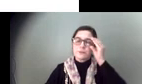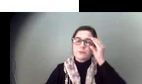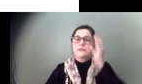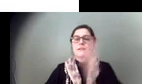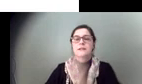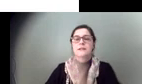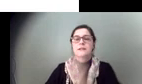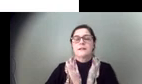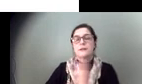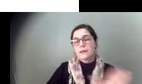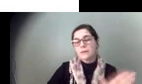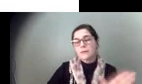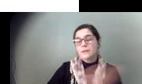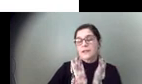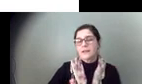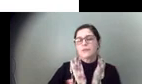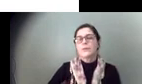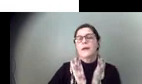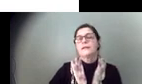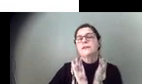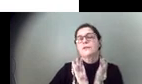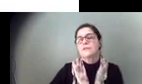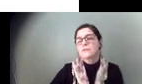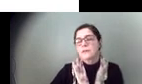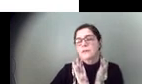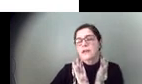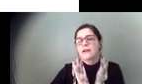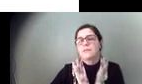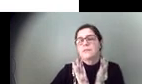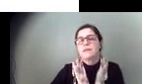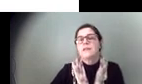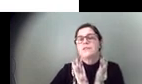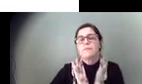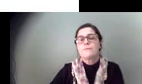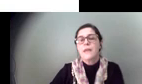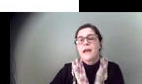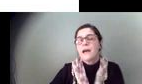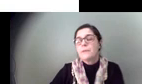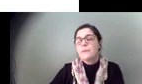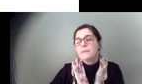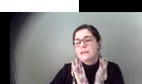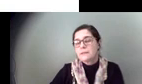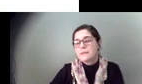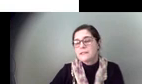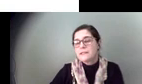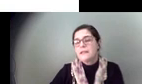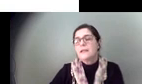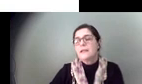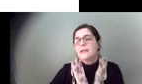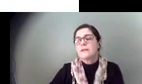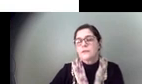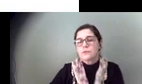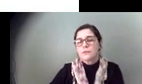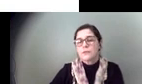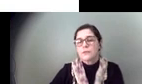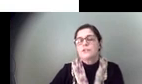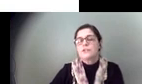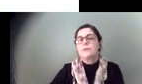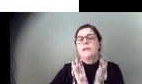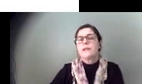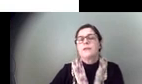Então, vamos. A primeira é a retomada, então, nós vamos lembrar rapidamente. A primeira é a TPC, nós falamos